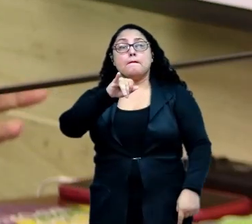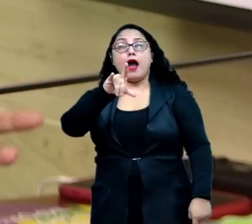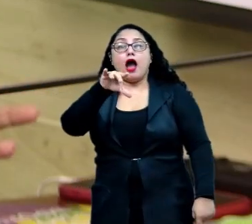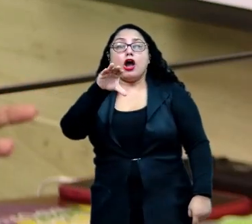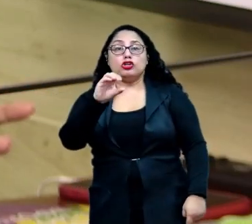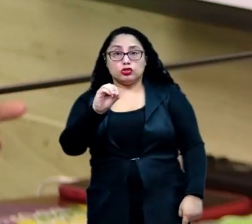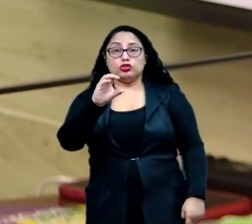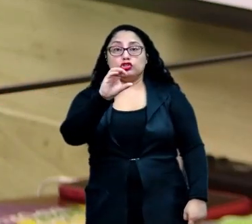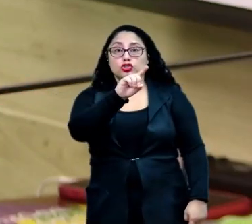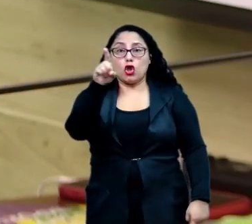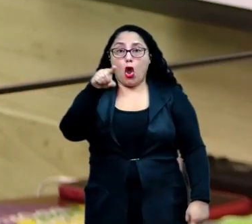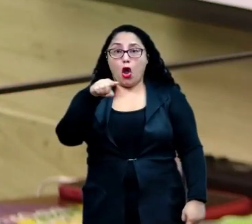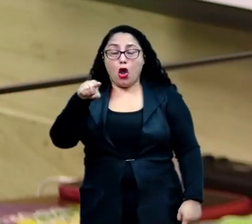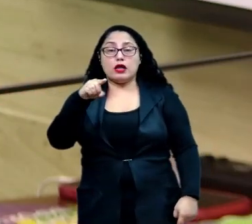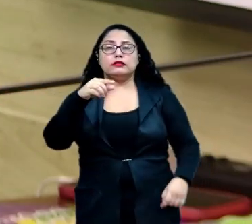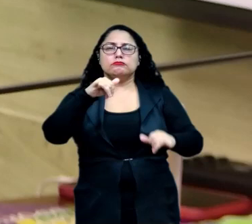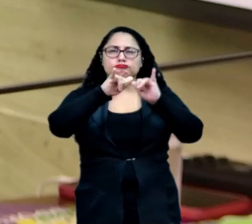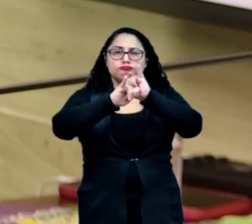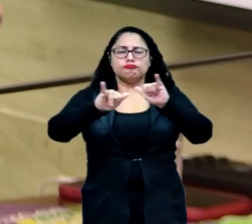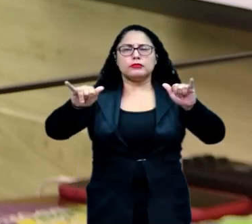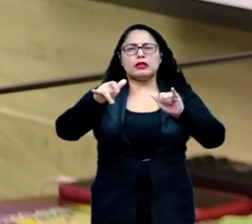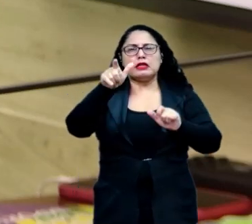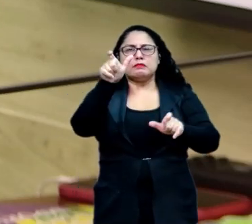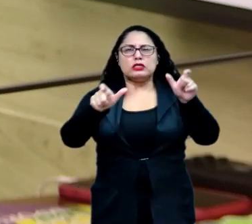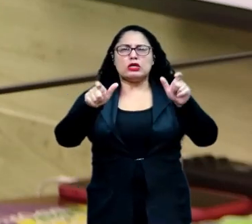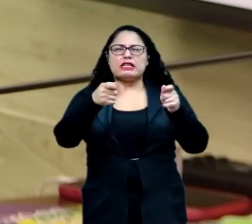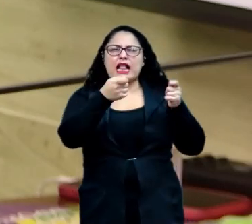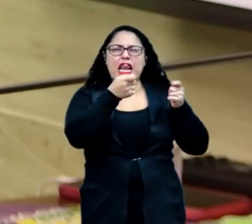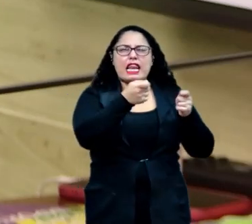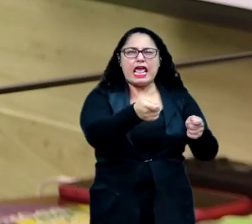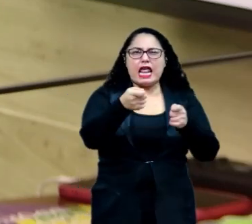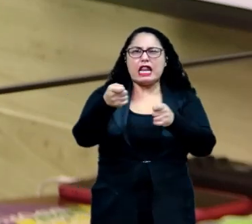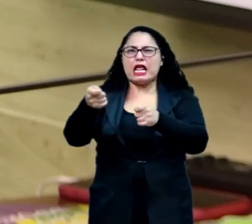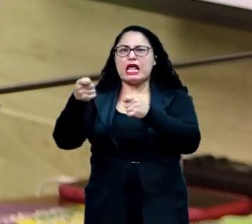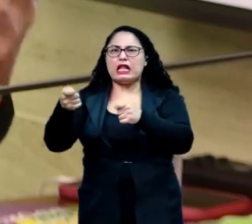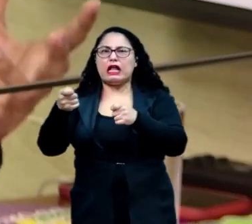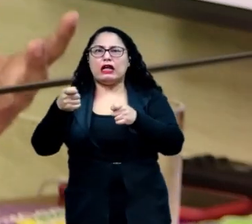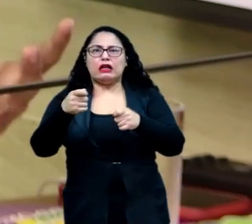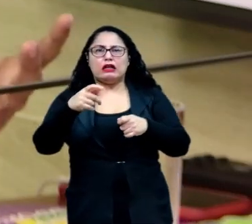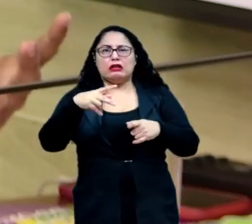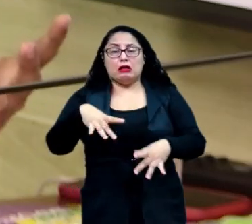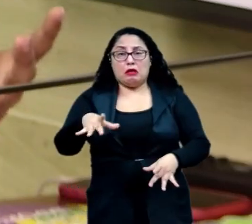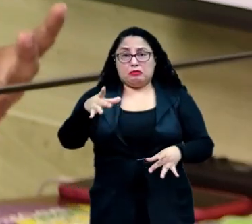traz uma mensagem, né, de que as pessoas ficam tentando o tempo todo se